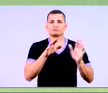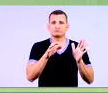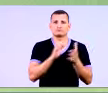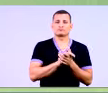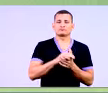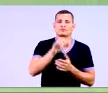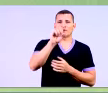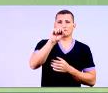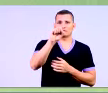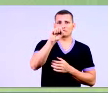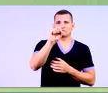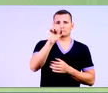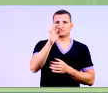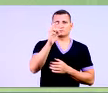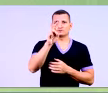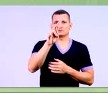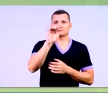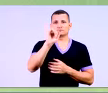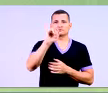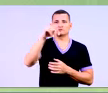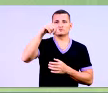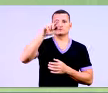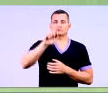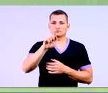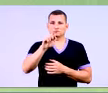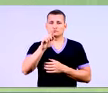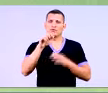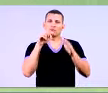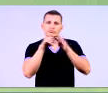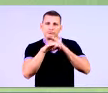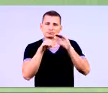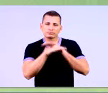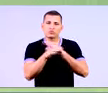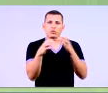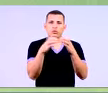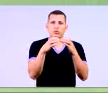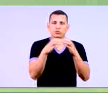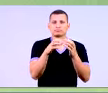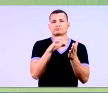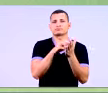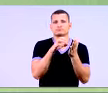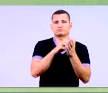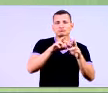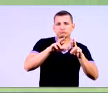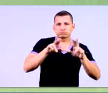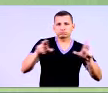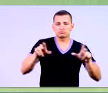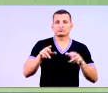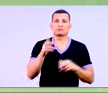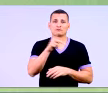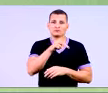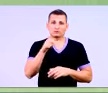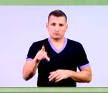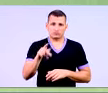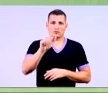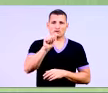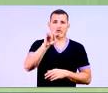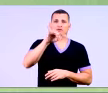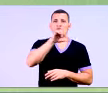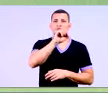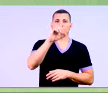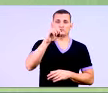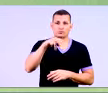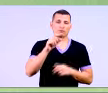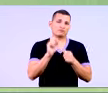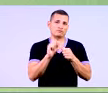conjunto de caracteres o professor alysson fez uma demonstração na aula passada de como elaborar um algoritmo e ele